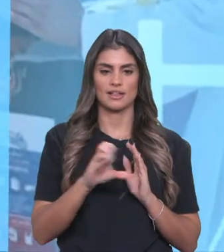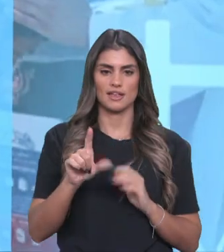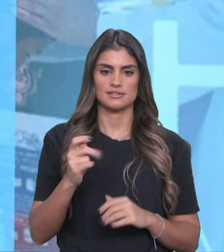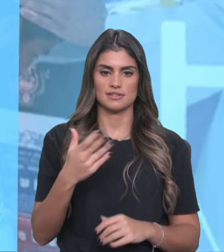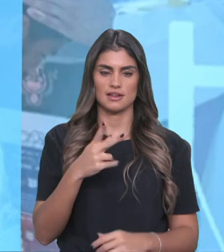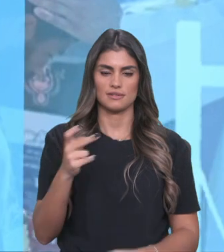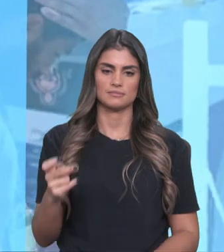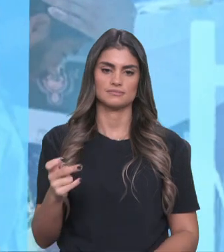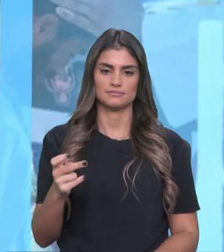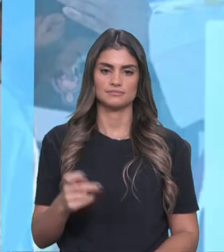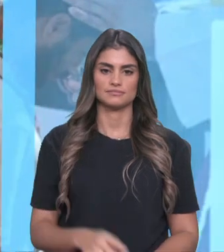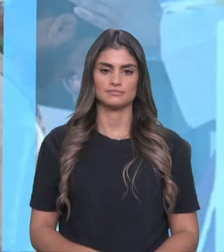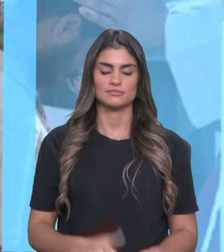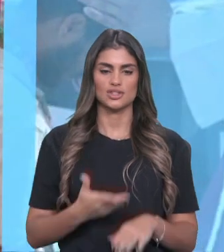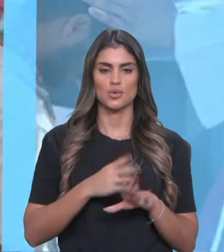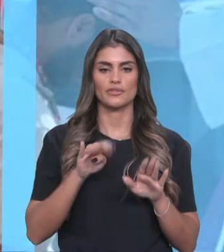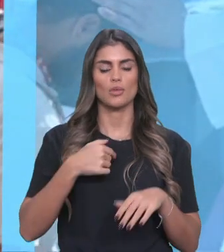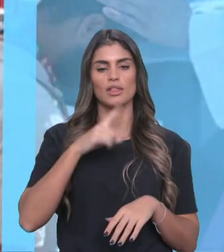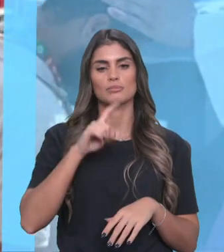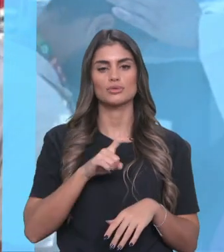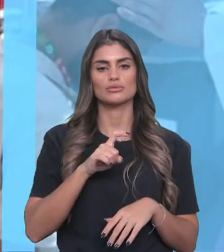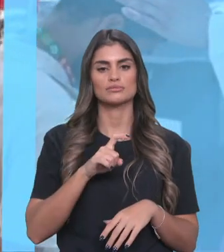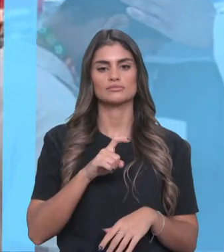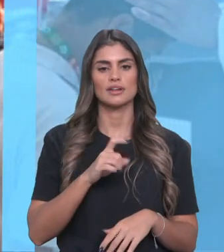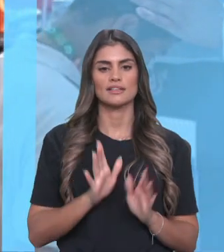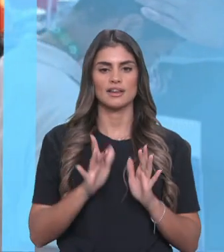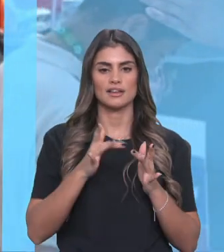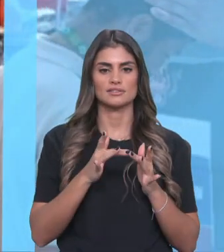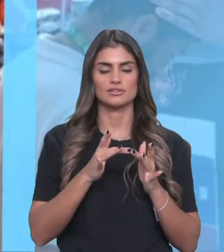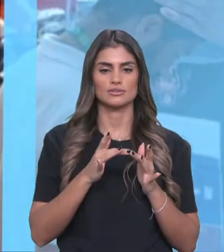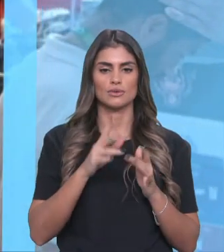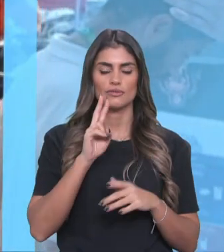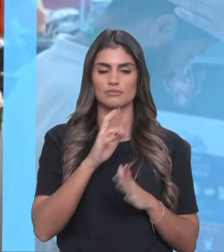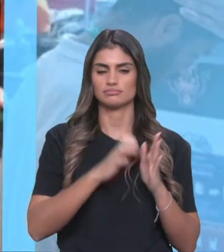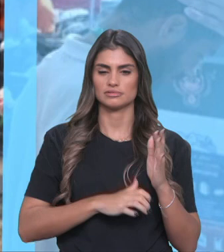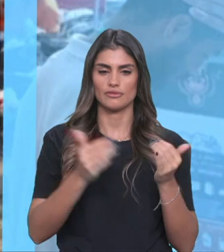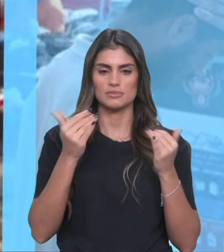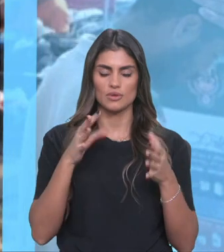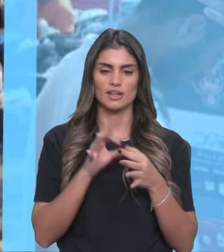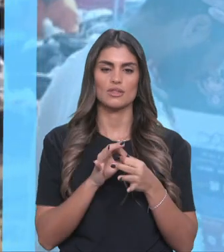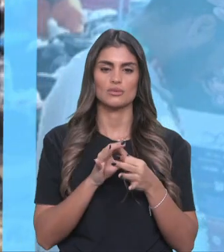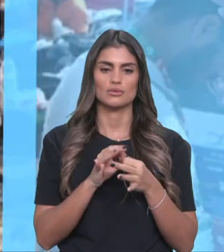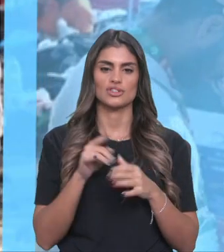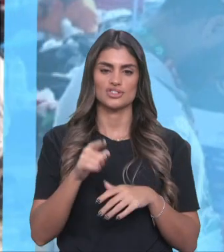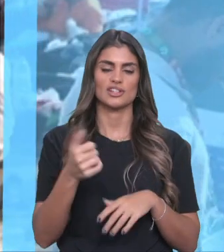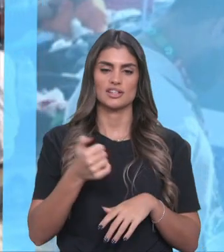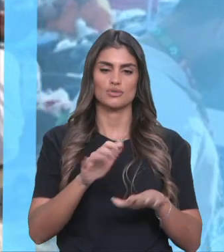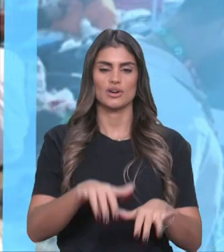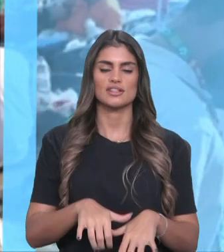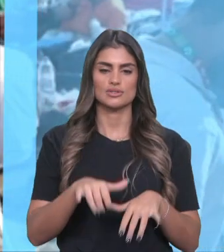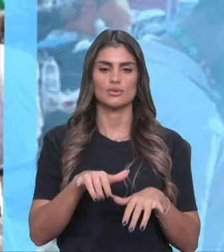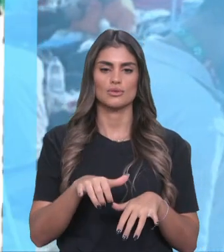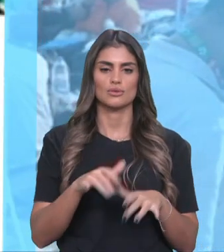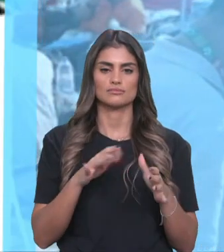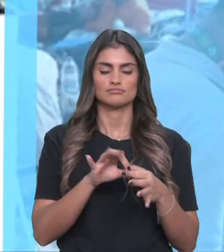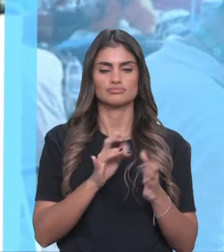Eclésia. E antes de terminar, recordo que no portal da internet encontra toda a informação sobre a realização deste 5º Congresso Eucarístico